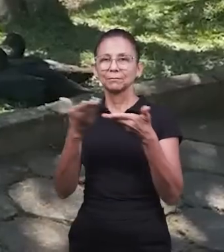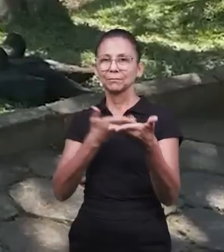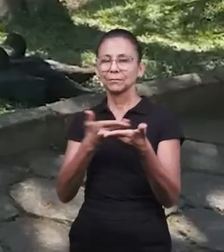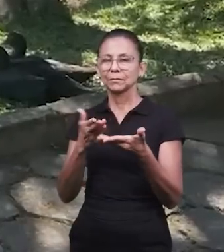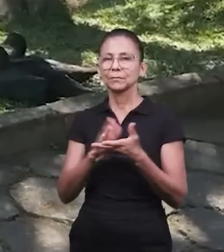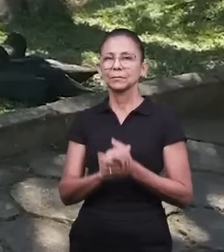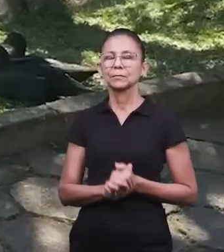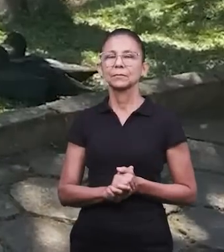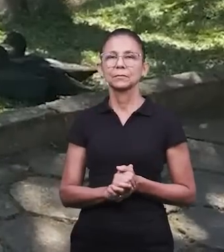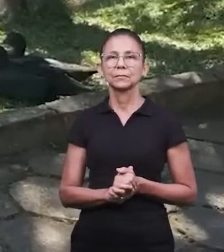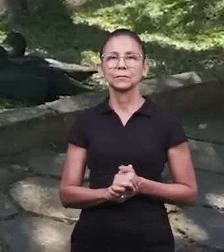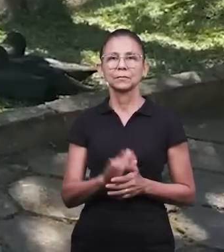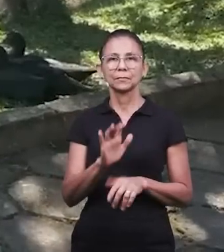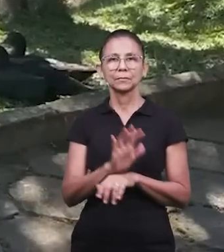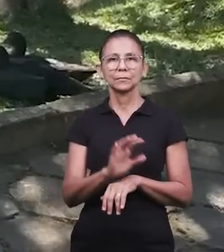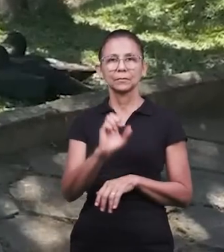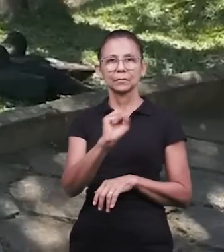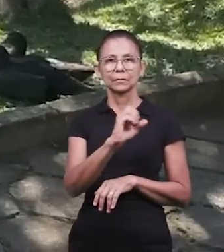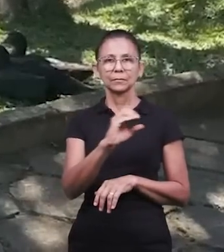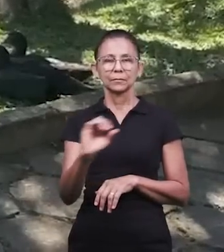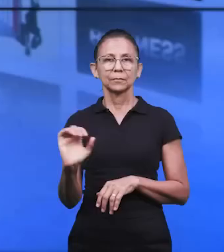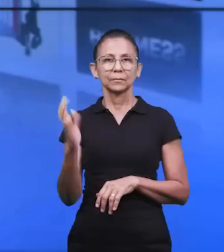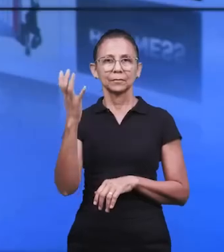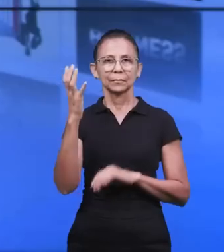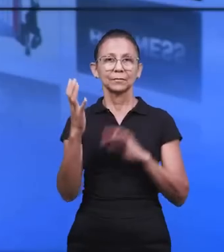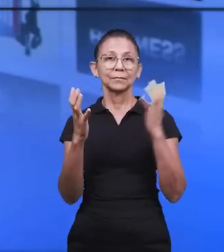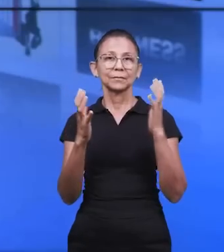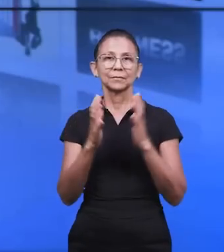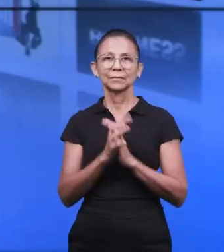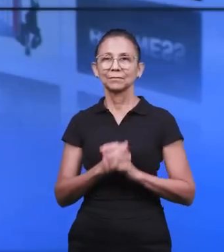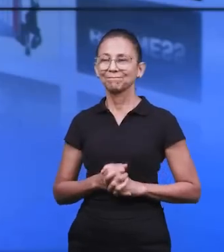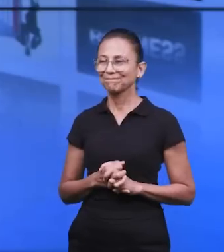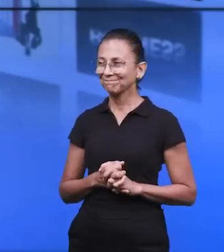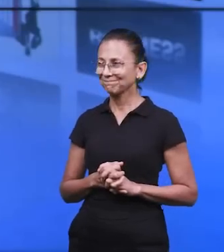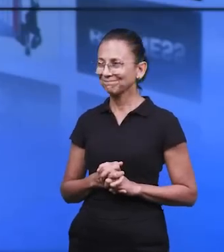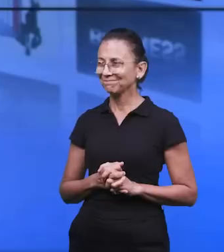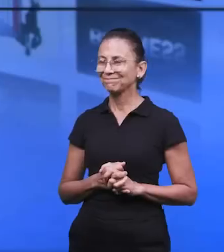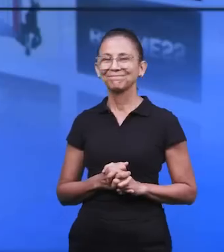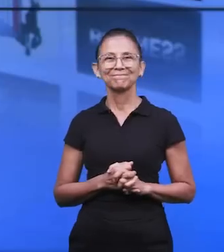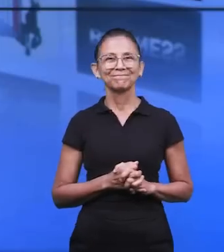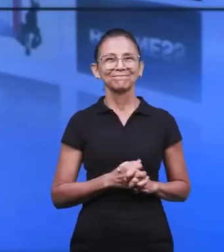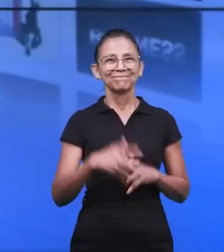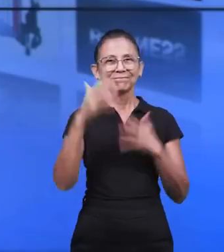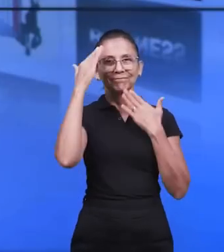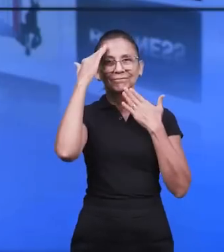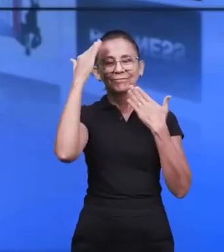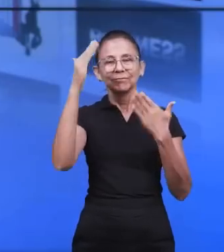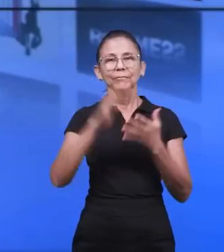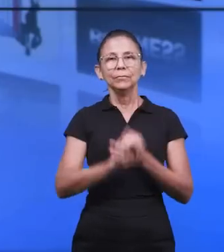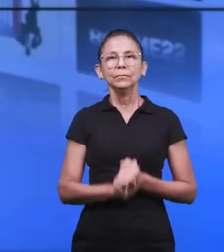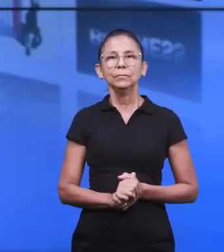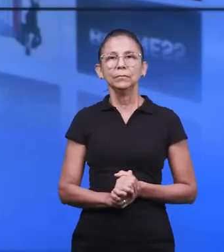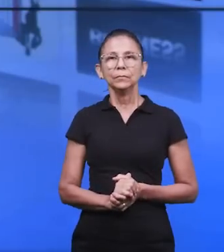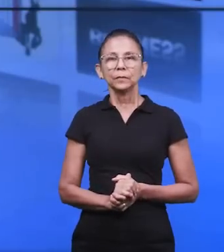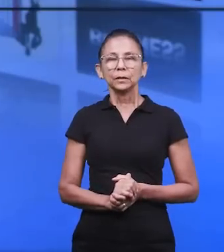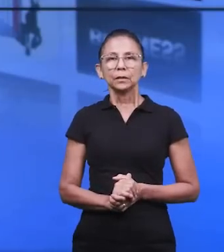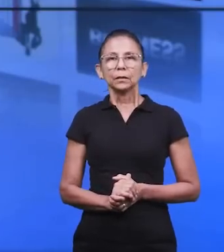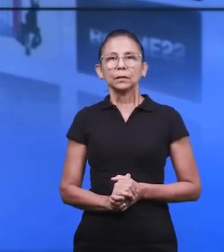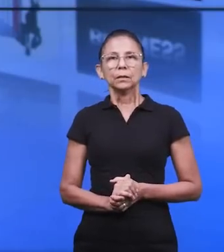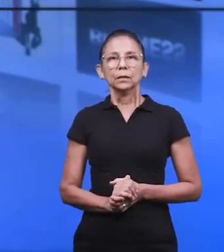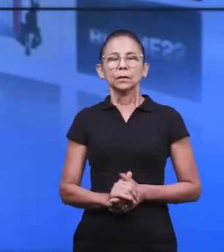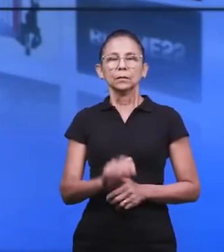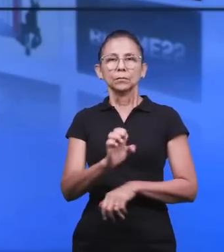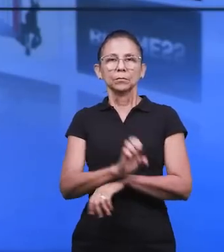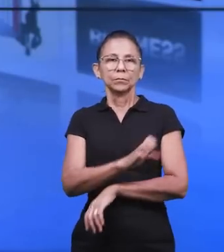estado de Santa Catarina. A paz do Senhor. Obrigado, pastor Márcio. E agora vamos para a região sul-fluminense, o nosso